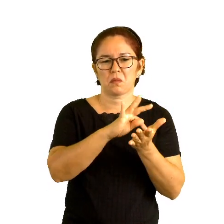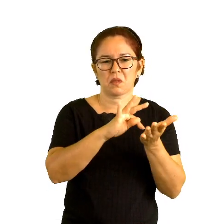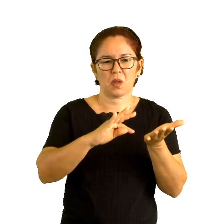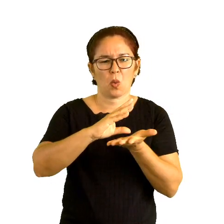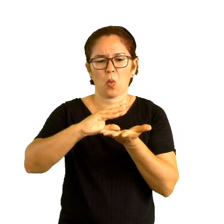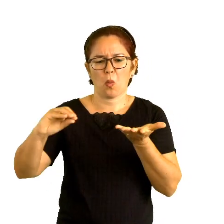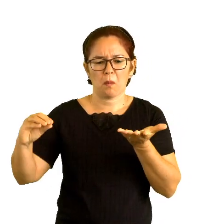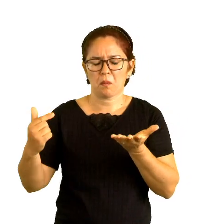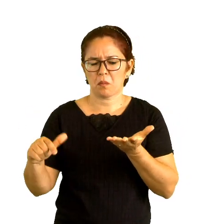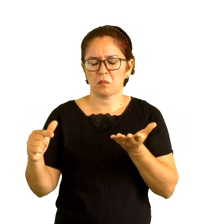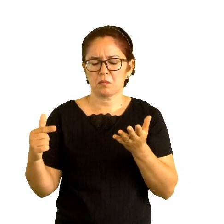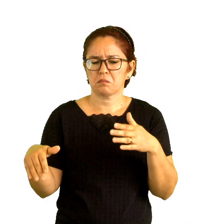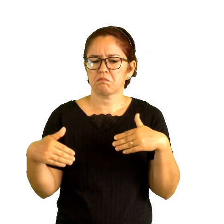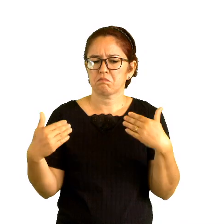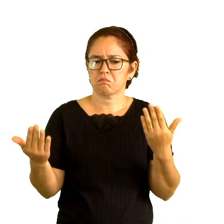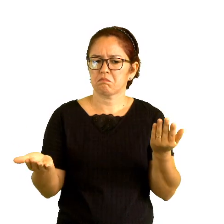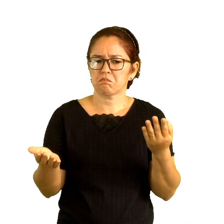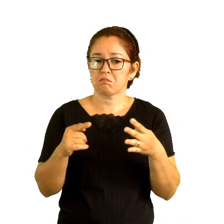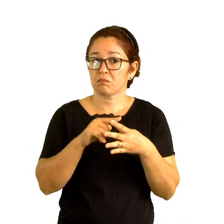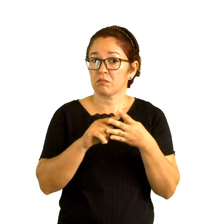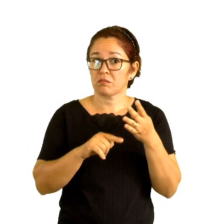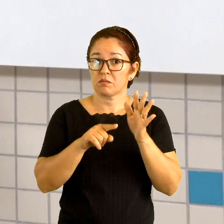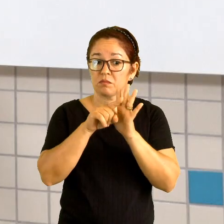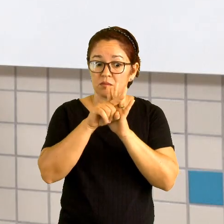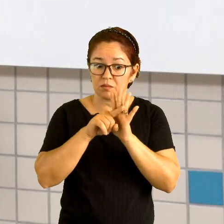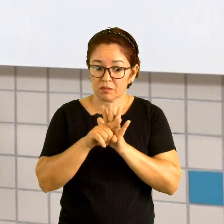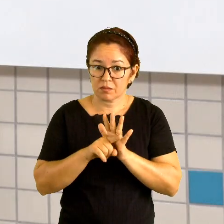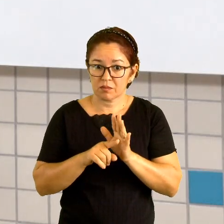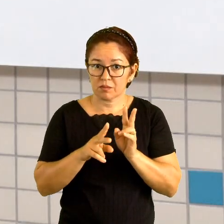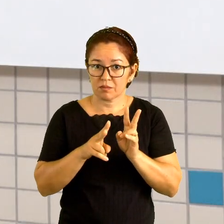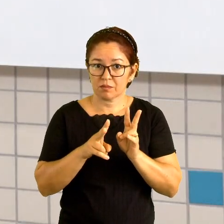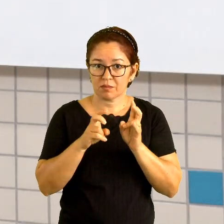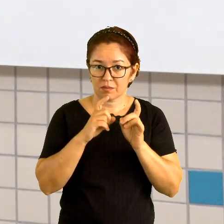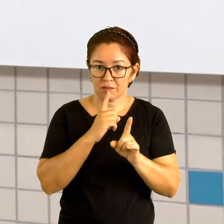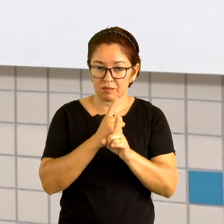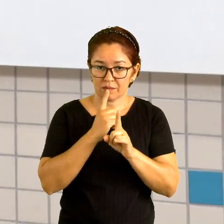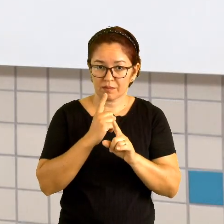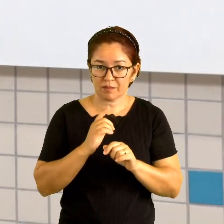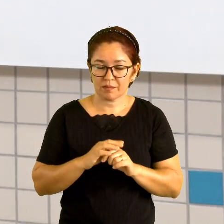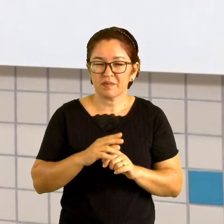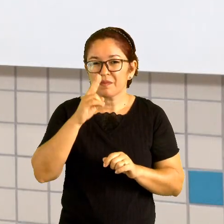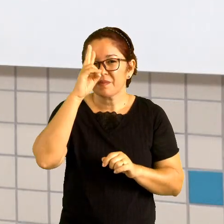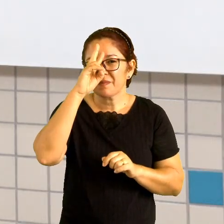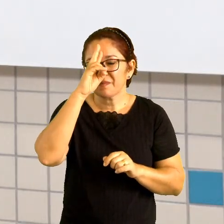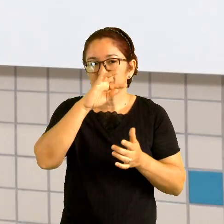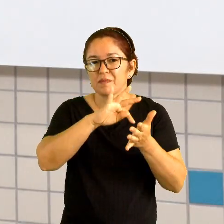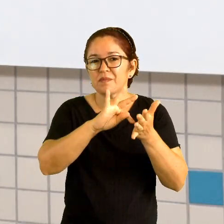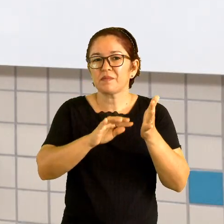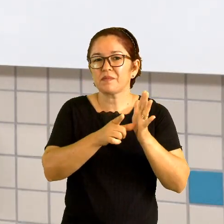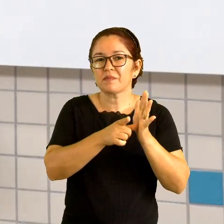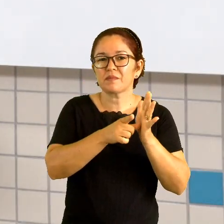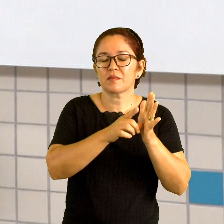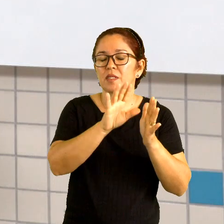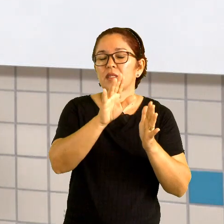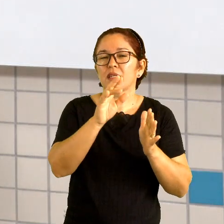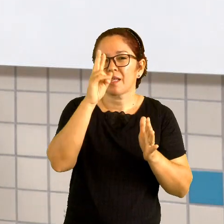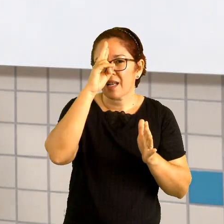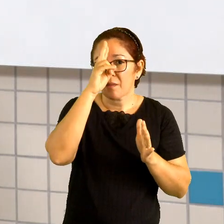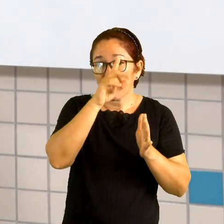intertextualidade. Nós podemos voltar lá no texto, voltar lá no tópico onde explica os 3 tipos